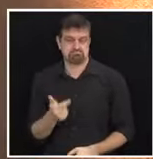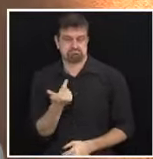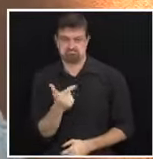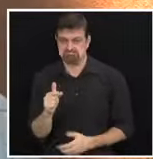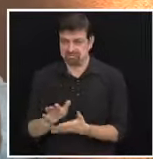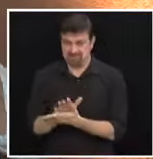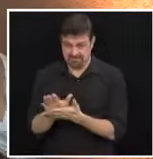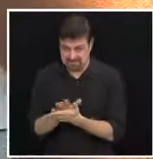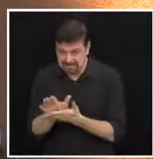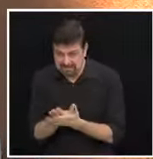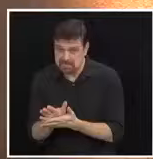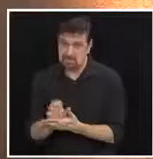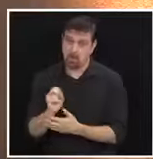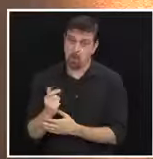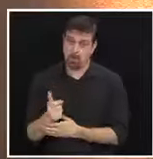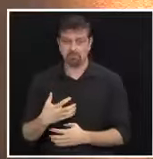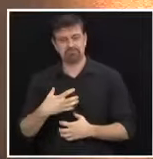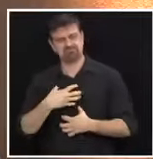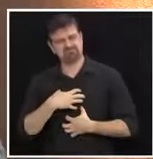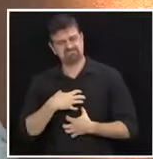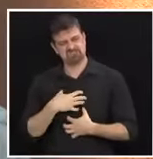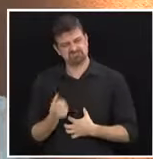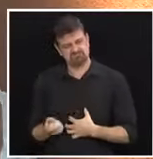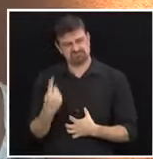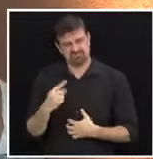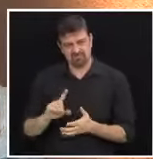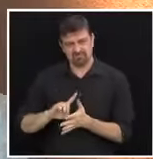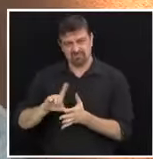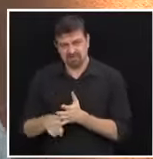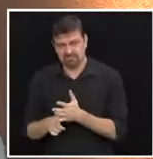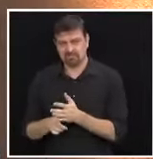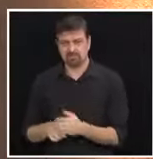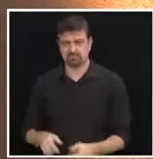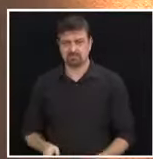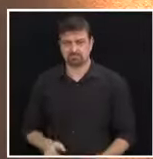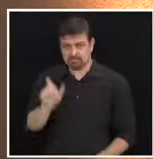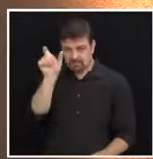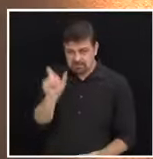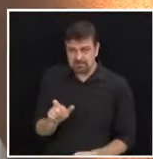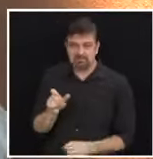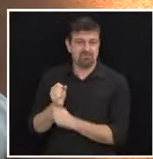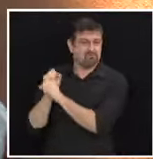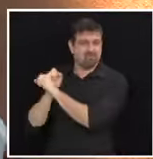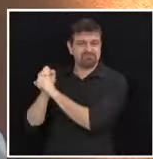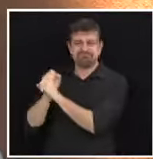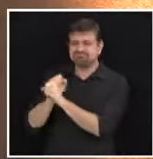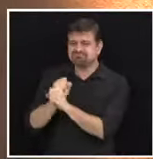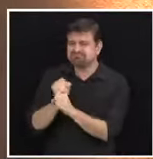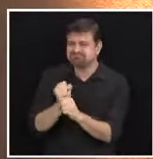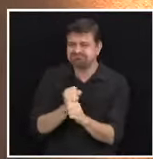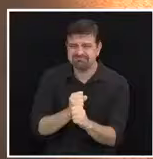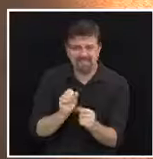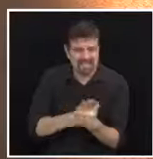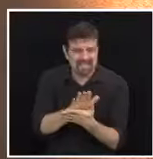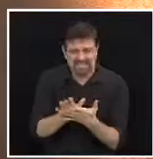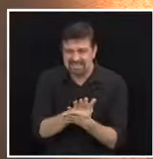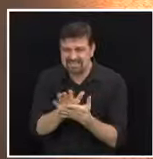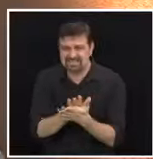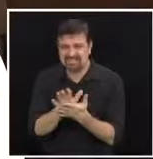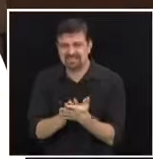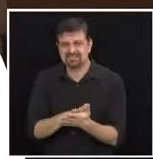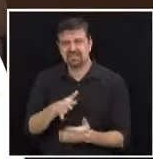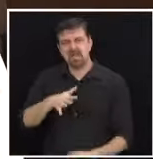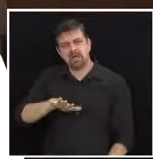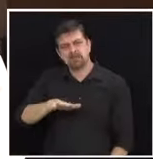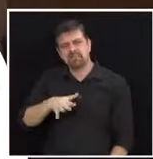quem teve, depois que passa a fase aguda, ela vai ficar muitos e muitos anos sem qualquer sintoma. Mais ou menos 6